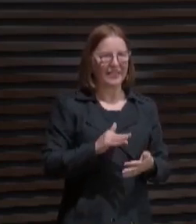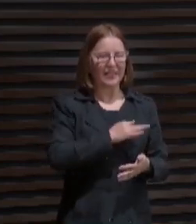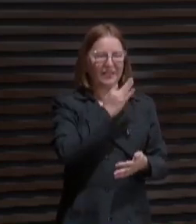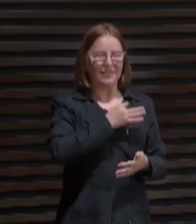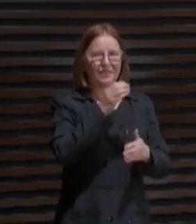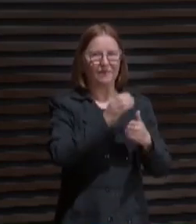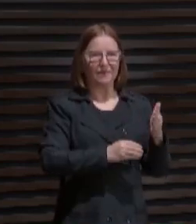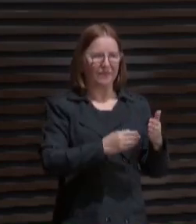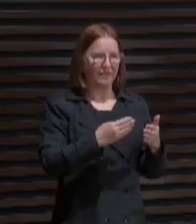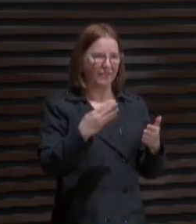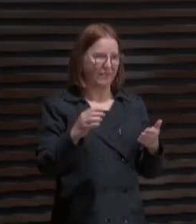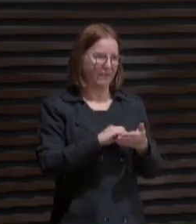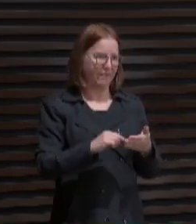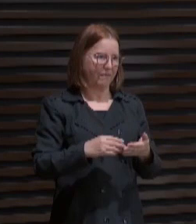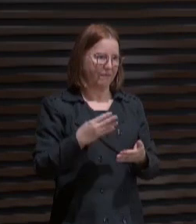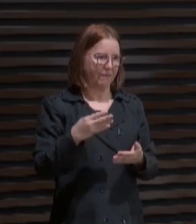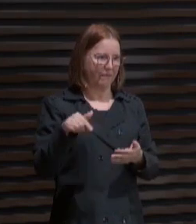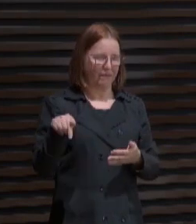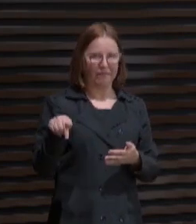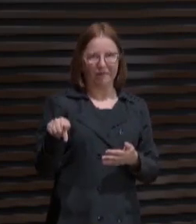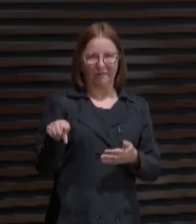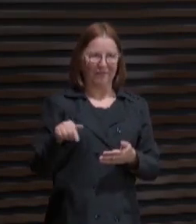4, 47.